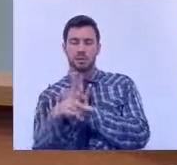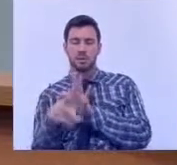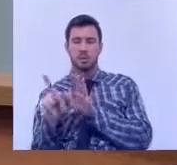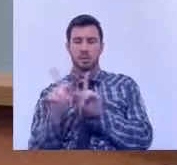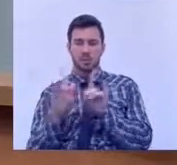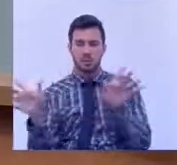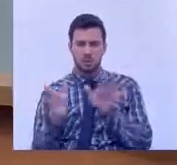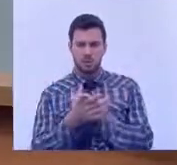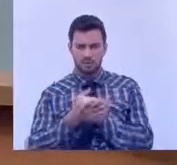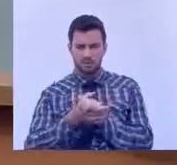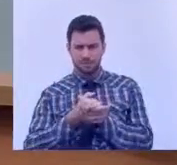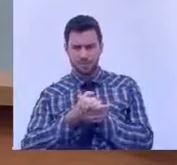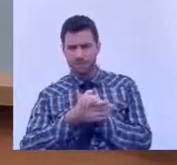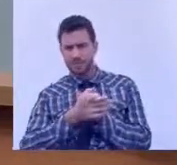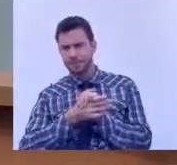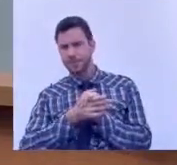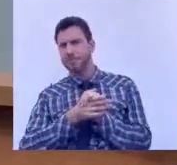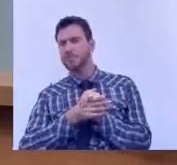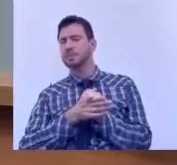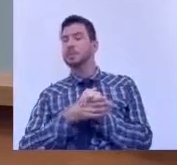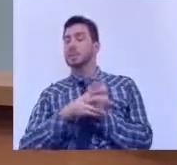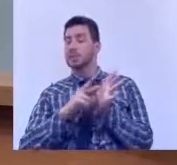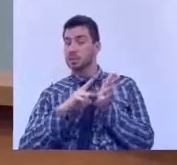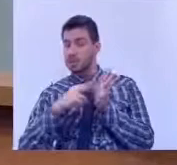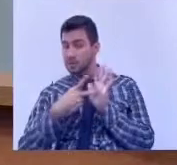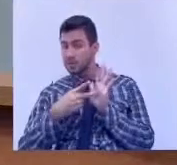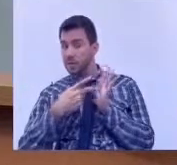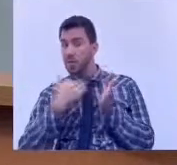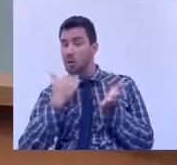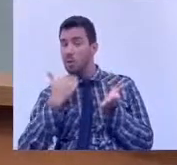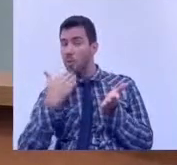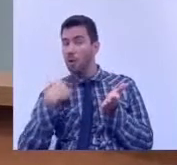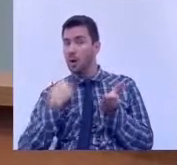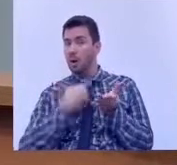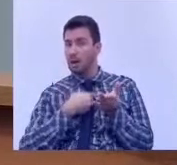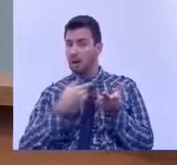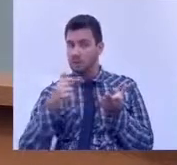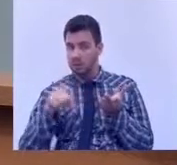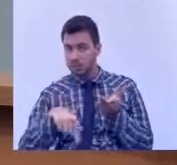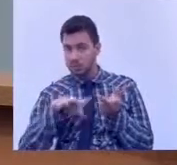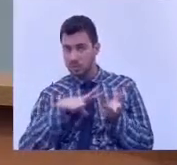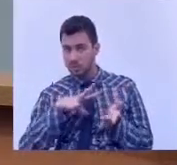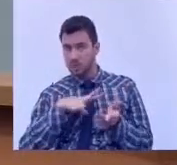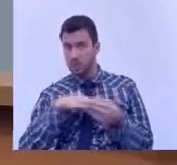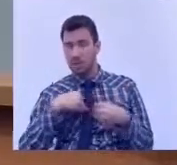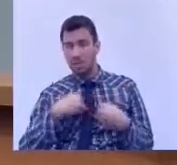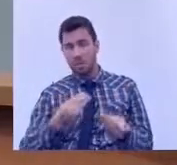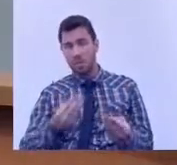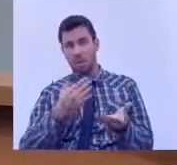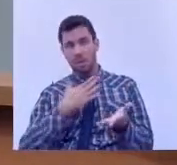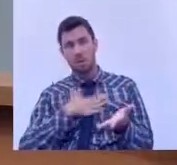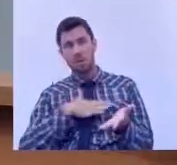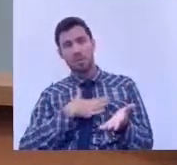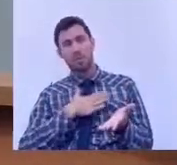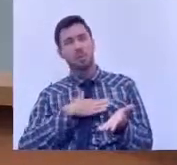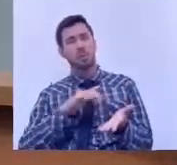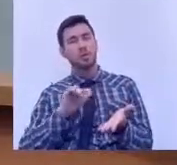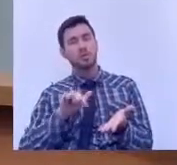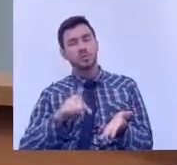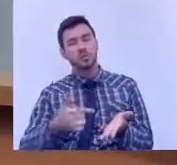seja, não tem como mais nessa cidade você conseguir dar uma tranquilidade póstuma,